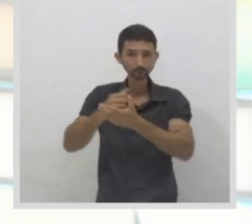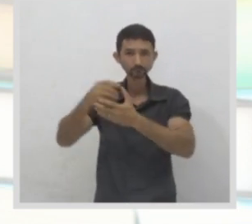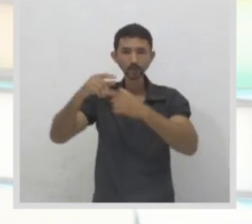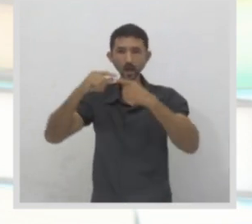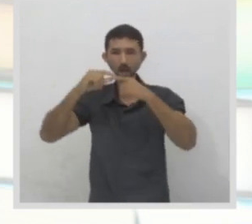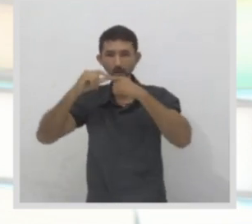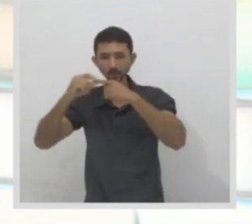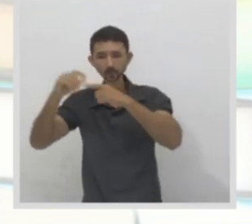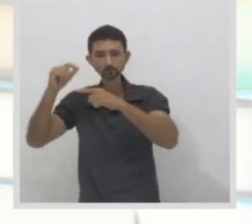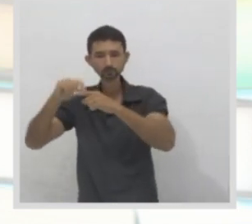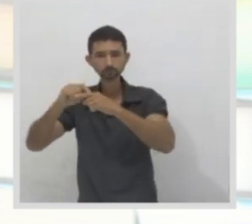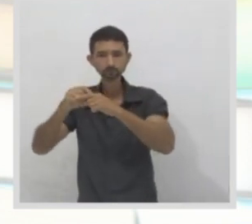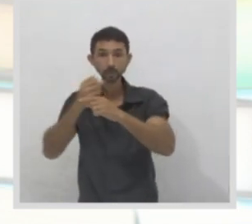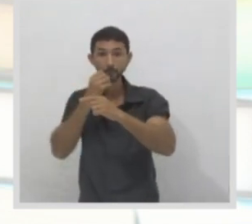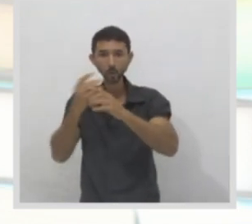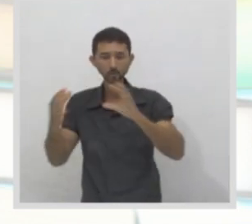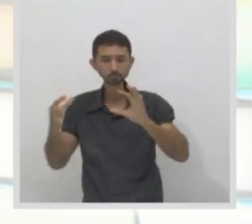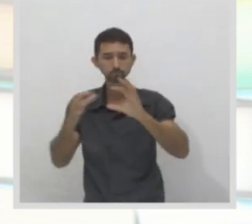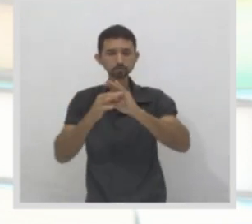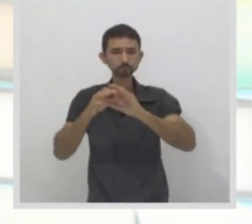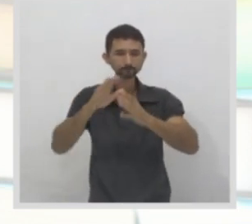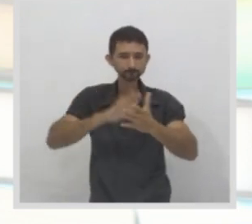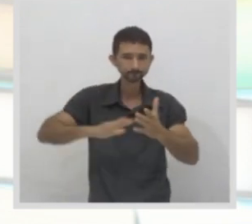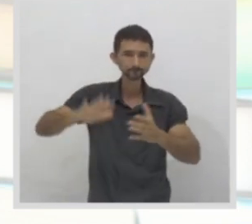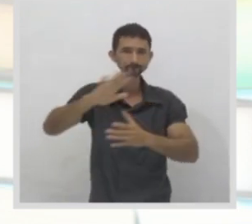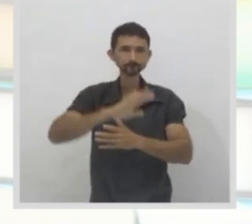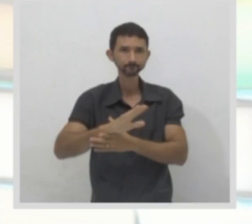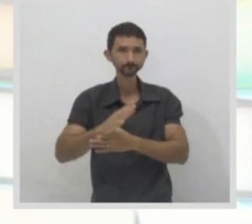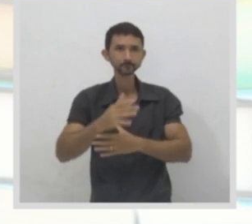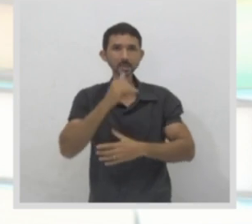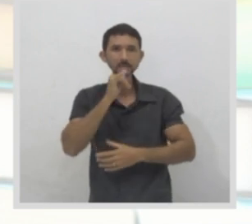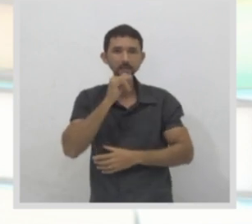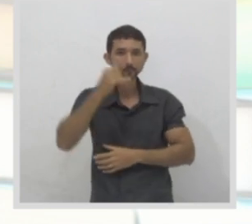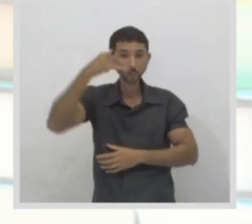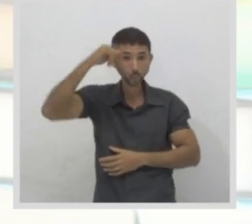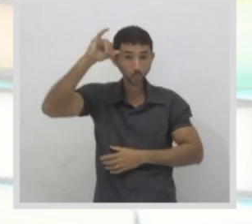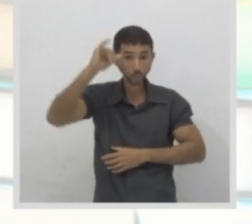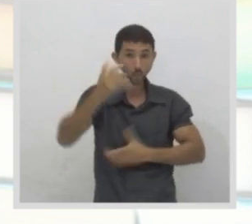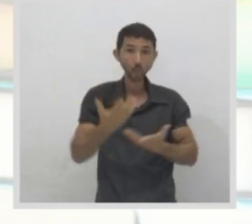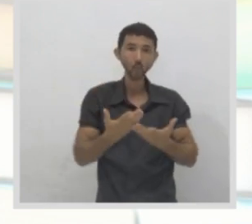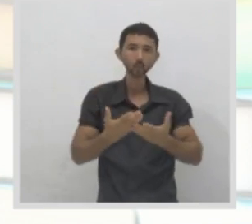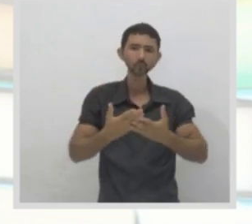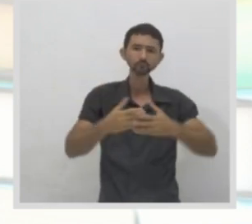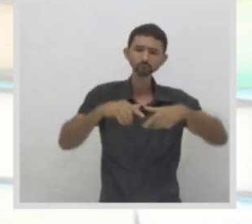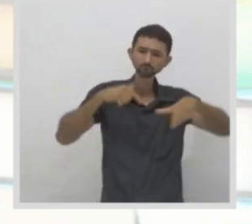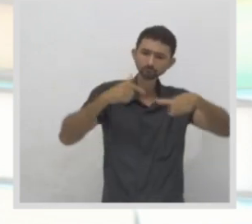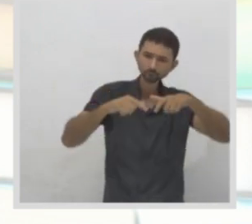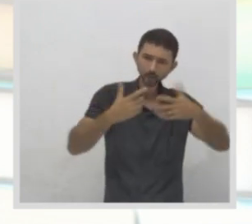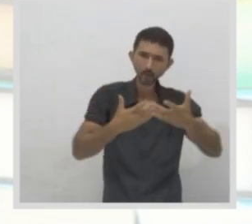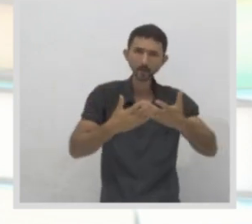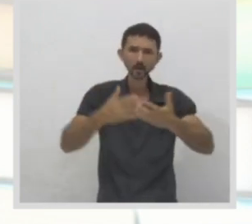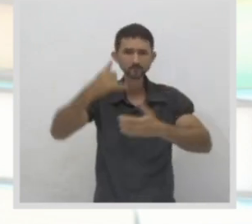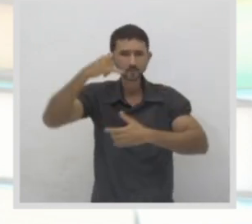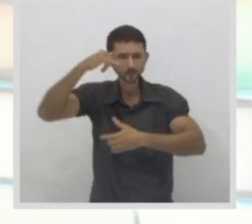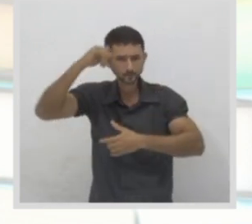gado bovino, ele servia como força motriz, ele servia como